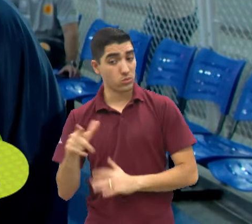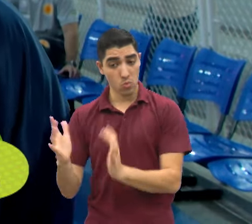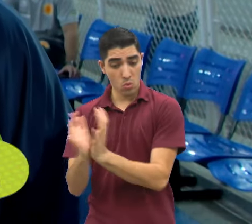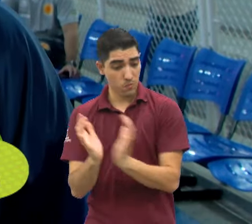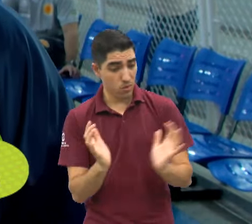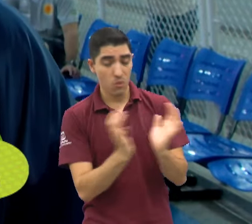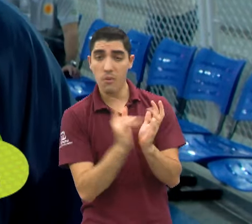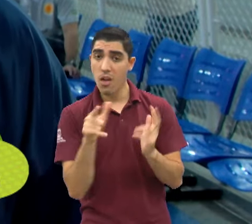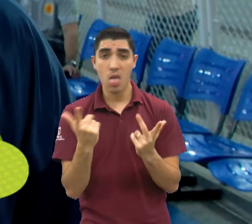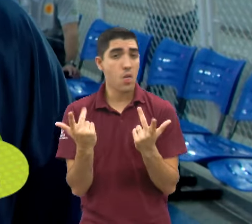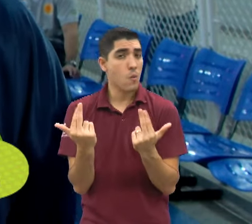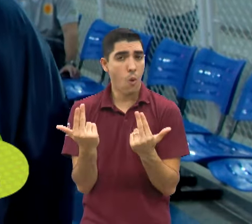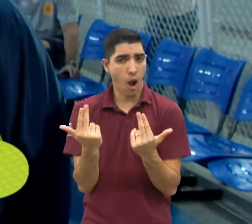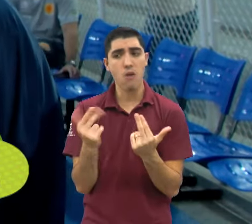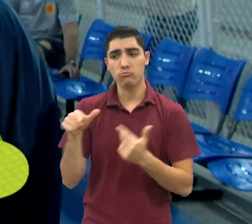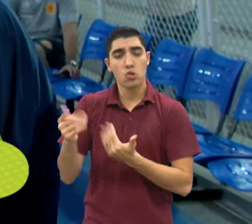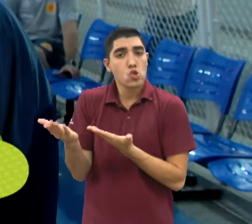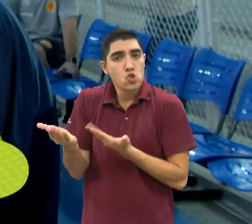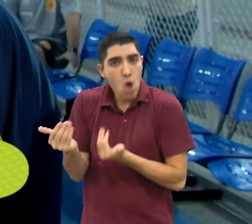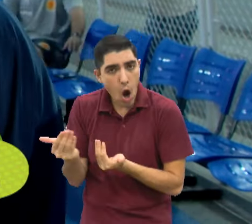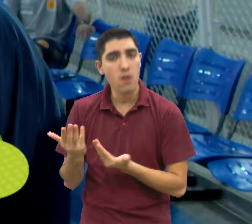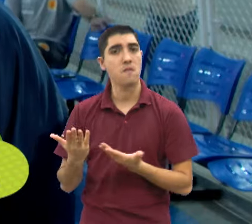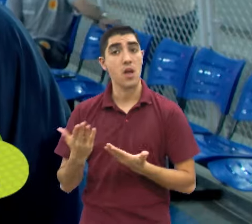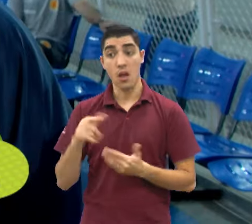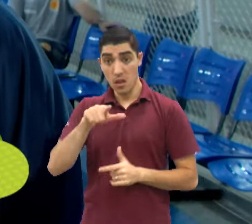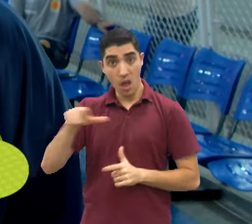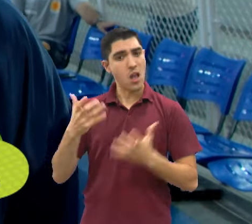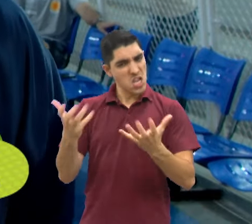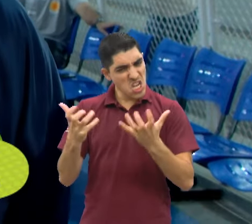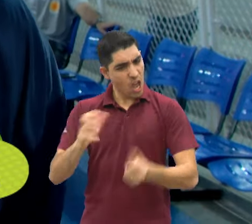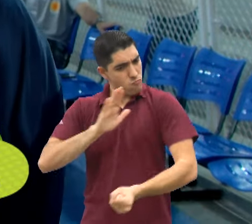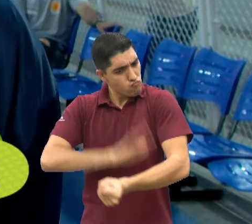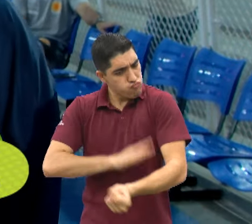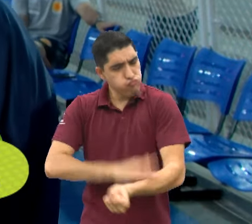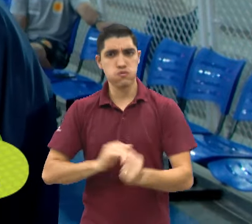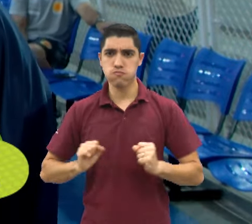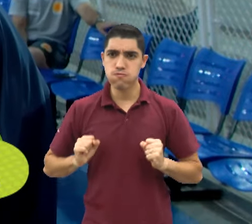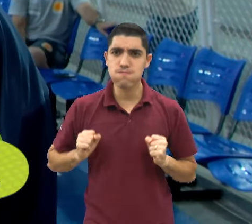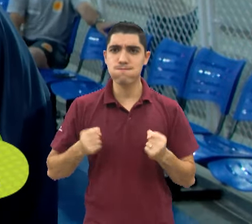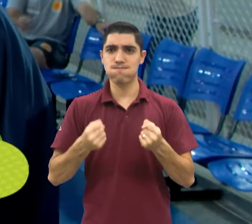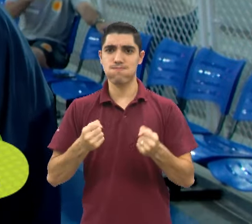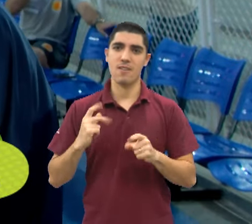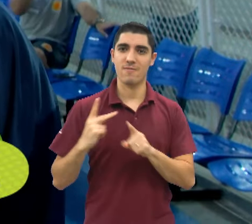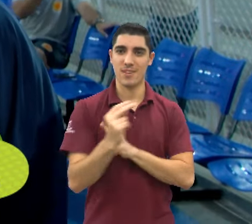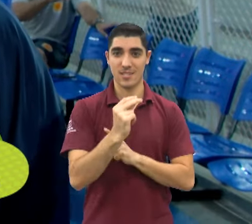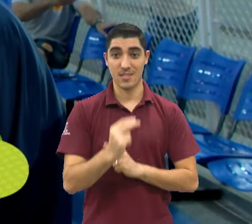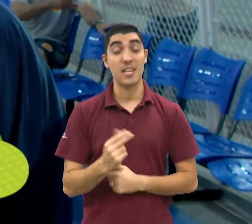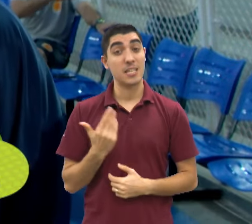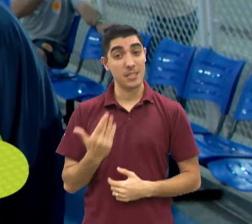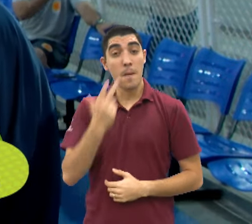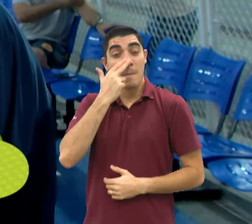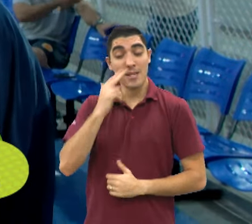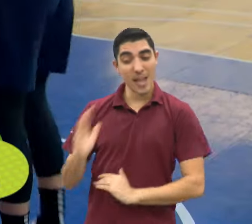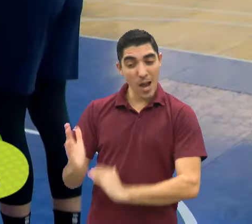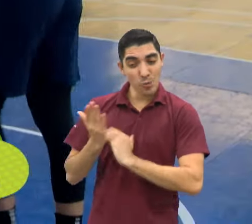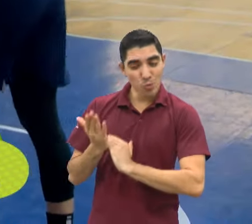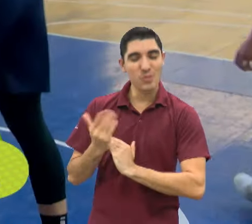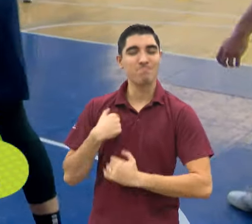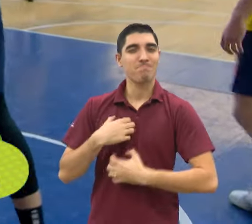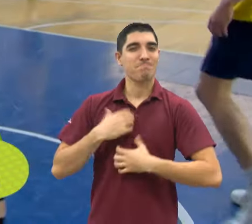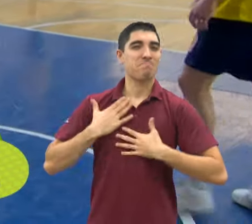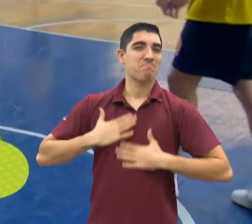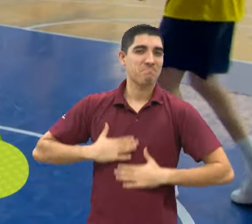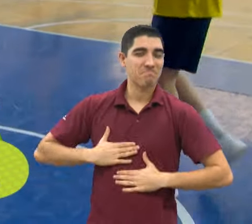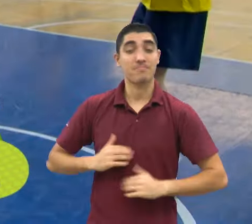são jovens que estão afim, né, de chegar, de conquistar. Então isso já faz o nosso dia a dia muito tranquilo, muito bom.